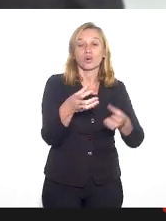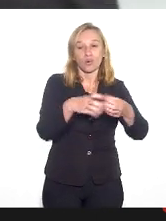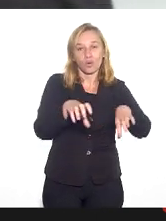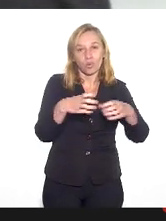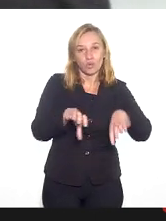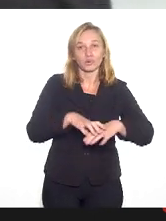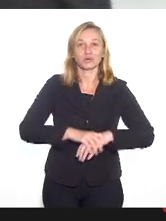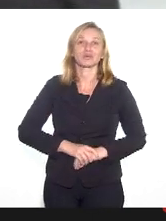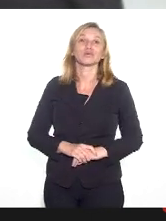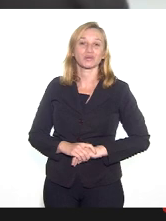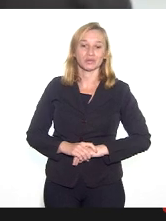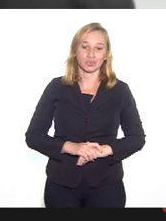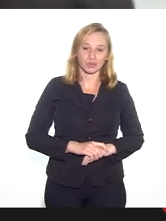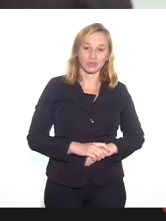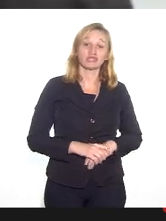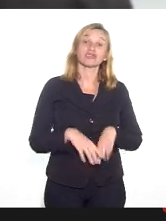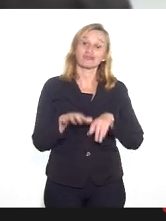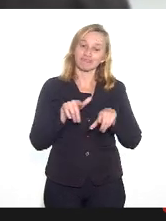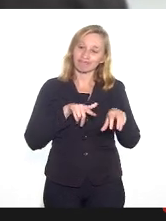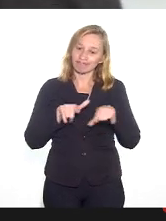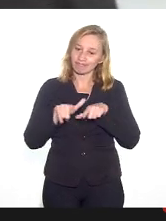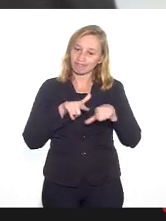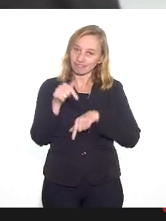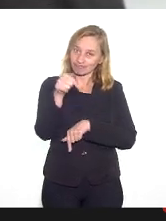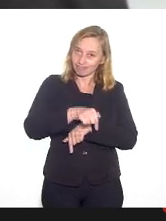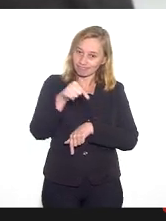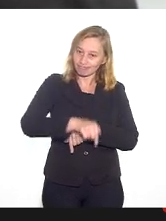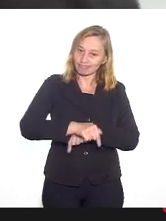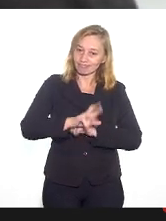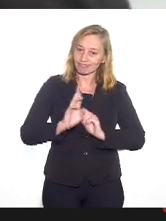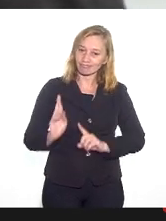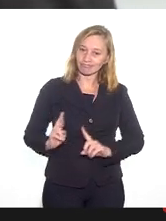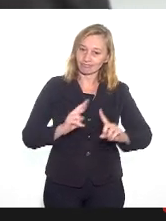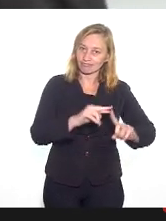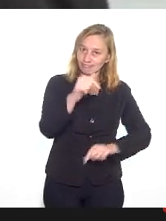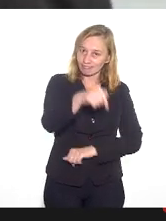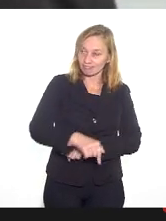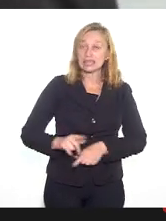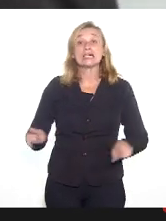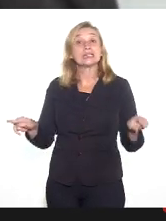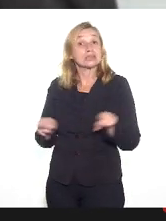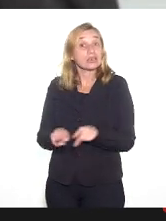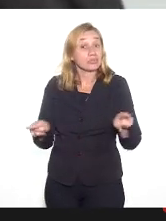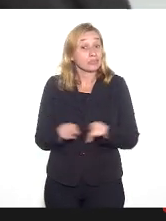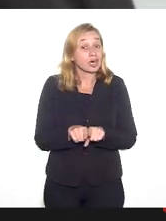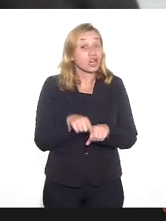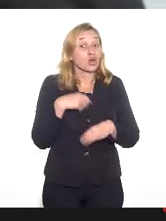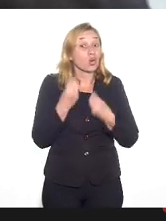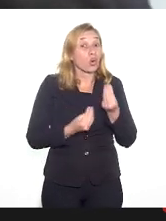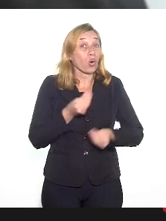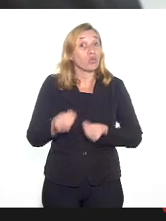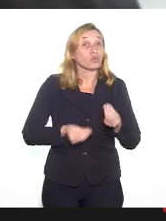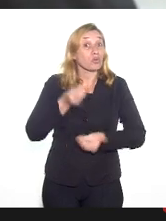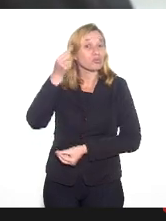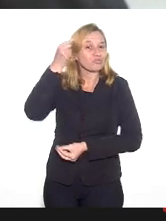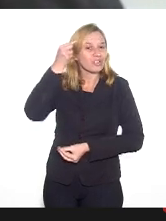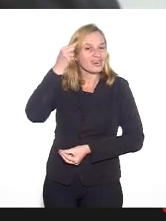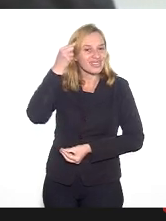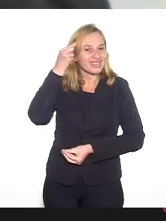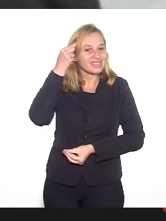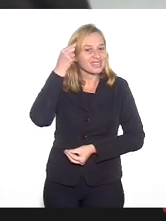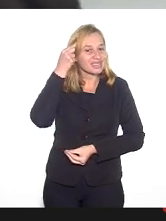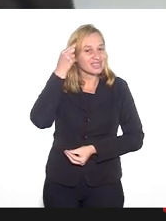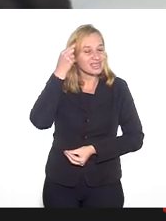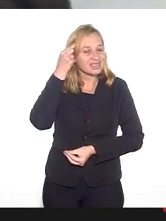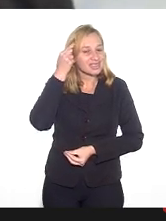concursos que estão sendo trabalhados aqui e estão sendo referidos aqui. E também como pensa em proceder no